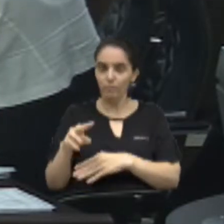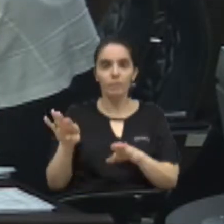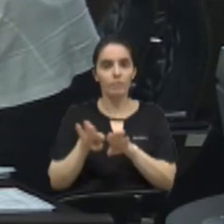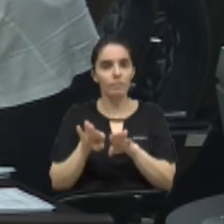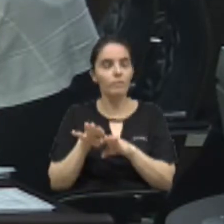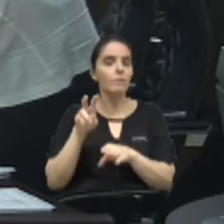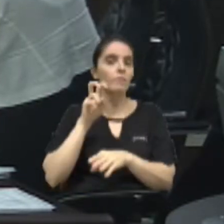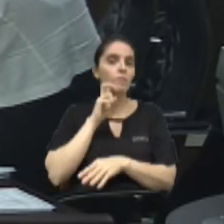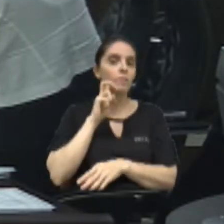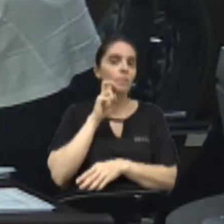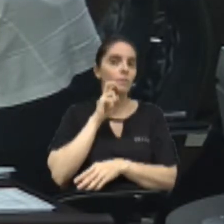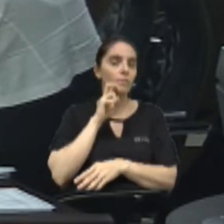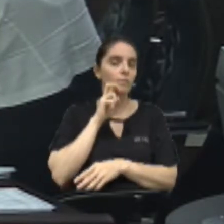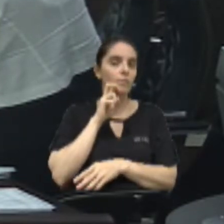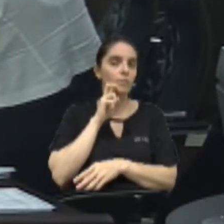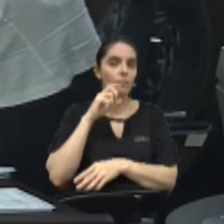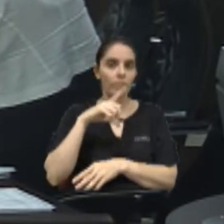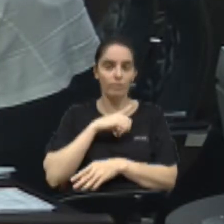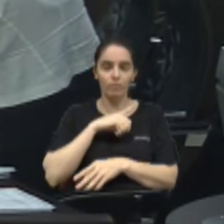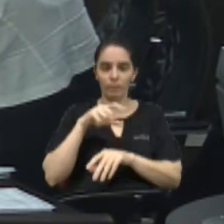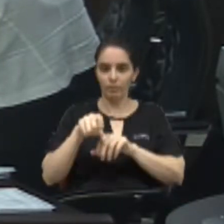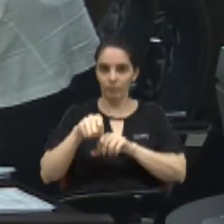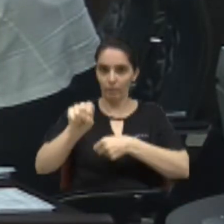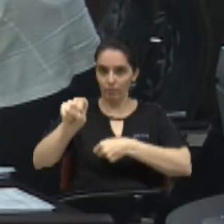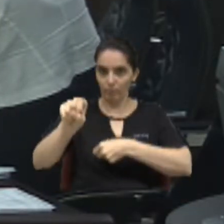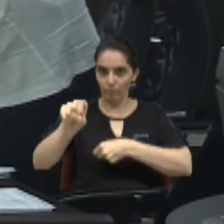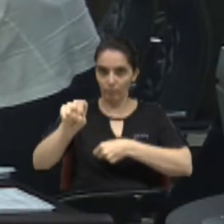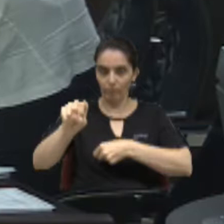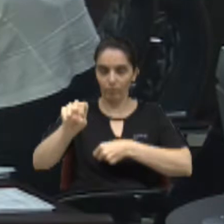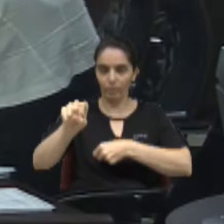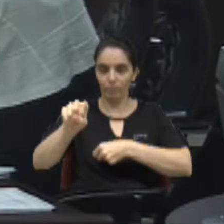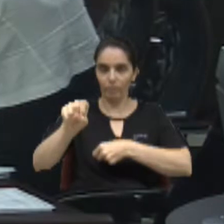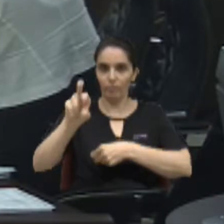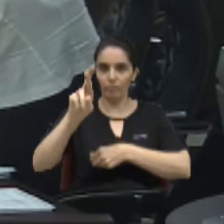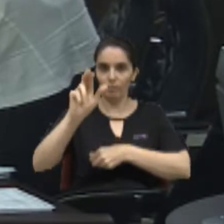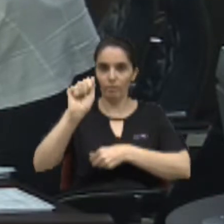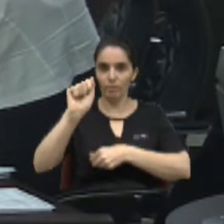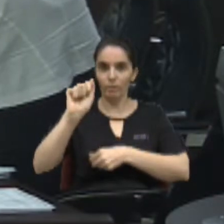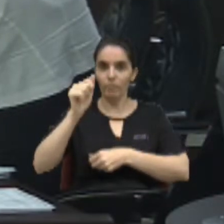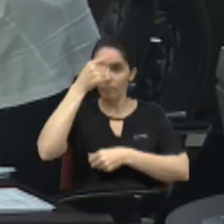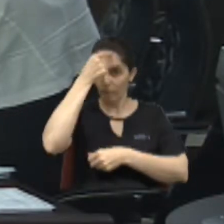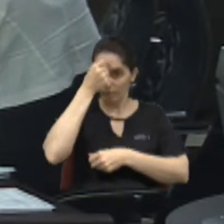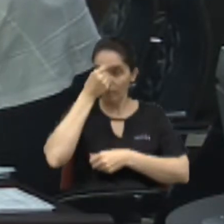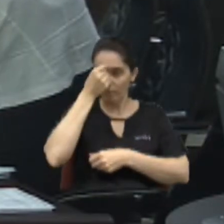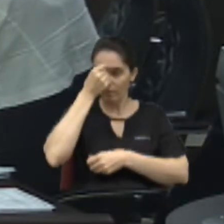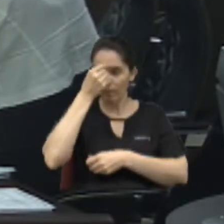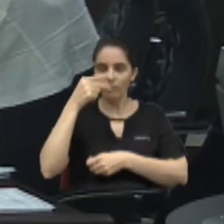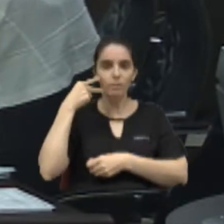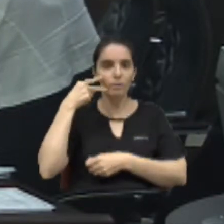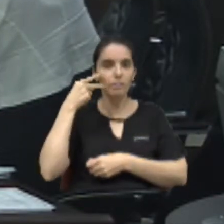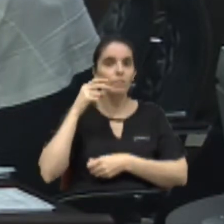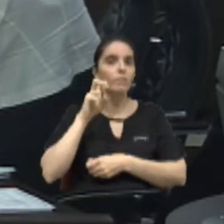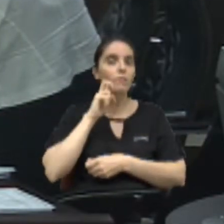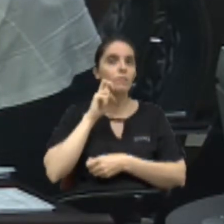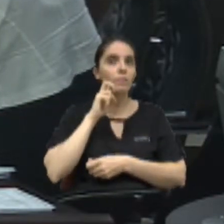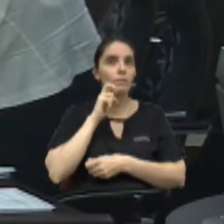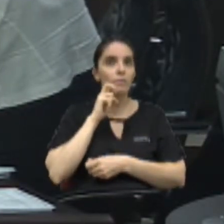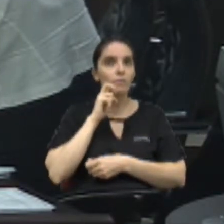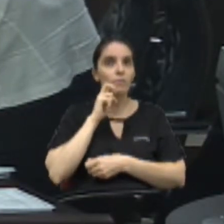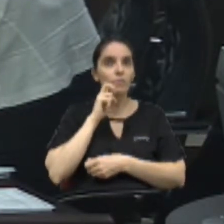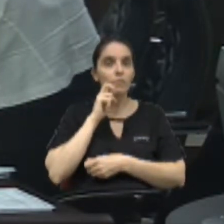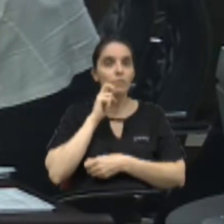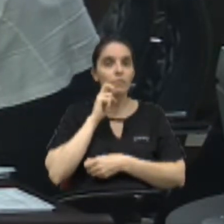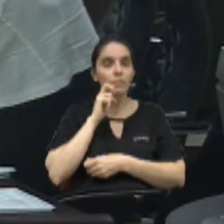também, nós recebemos um ofício do Rafael Camargo, do vereador Rafael Camargo, que quinta-feira também estará vindo